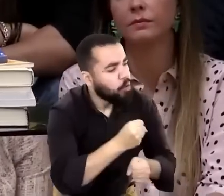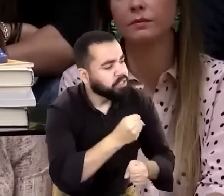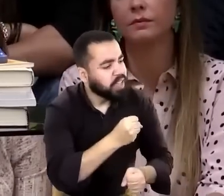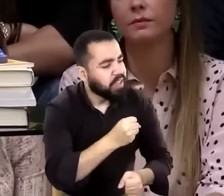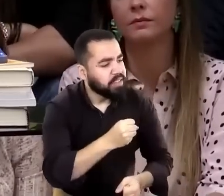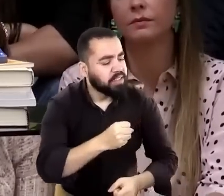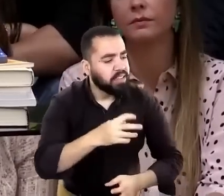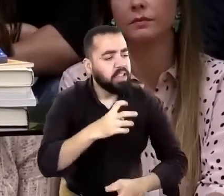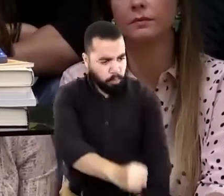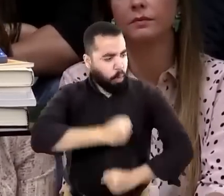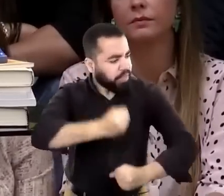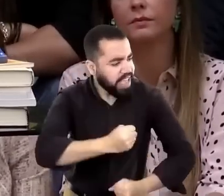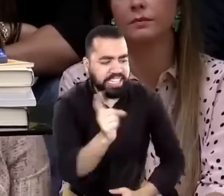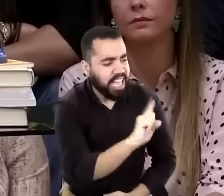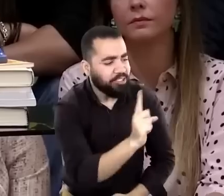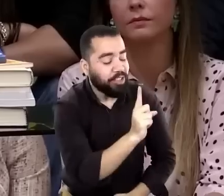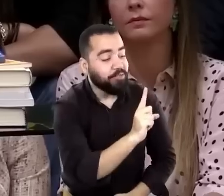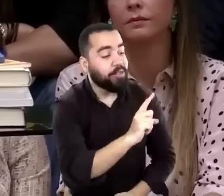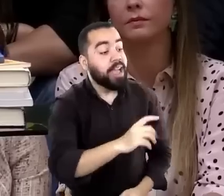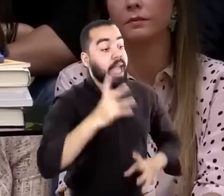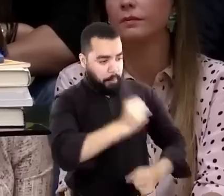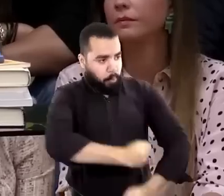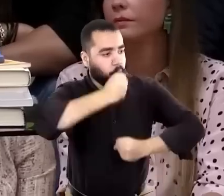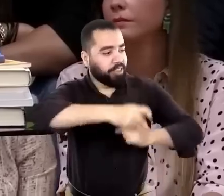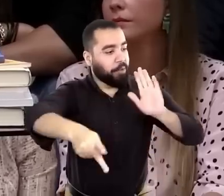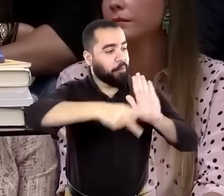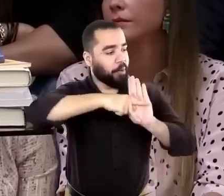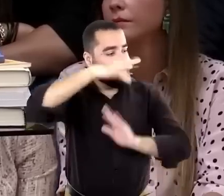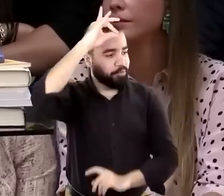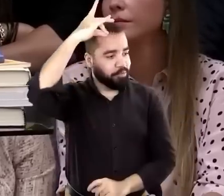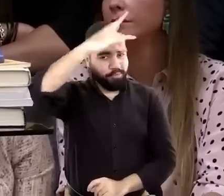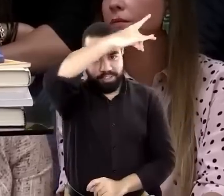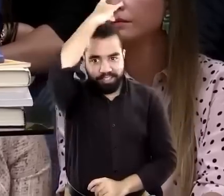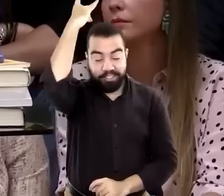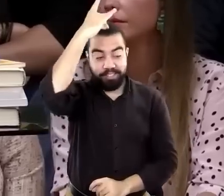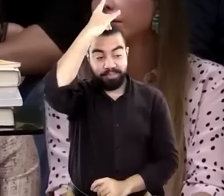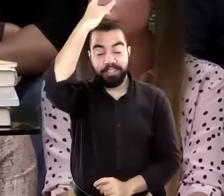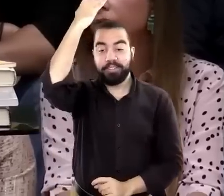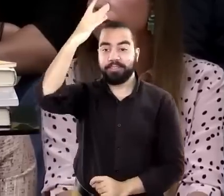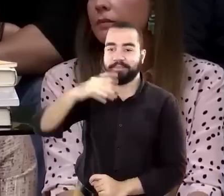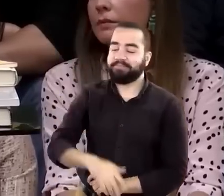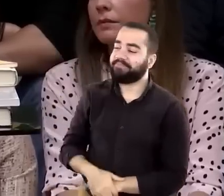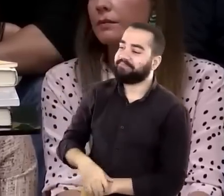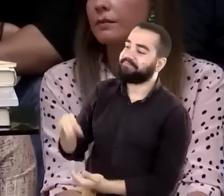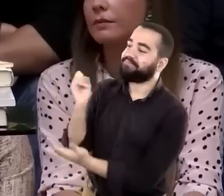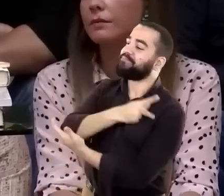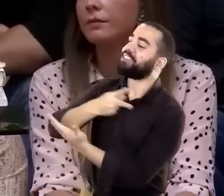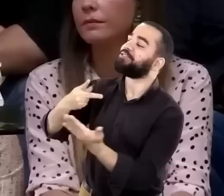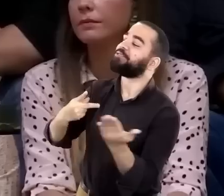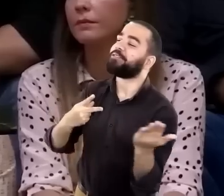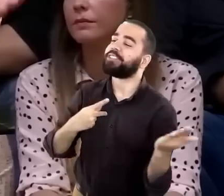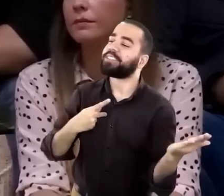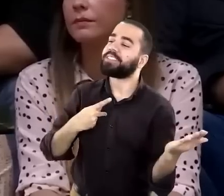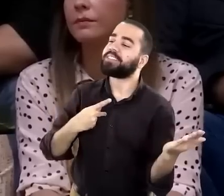Eu quero dizer ao meu querido colega pastor Arival, ao conselho dessa querida igreja, a liderança